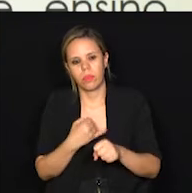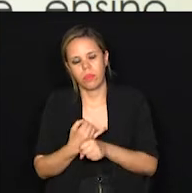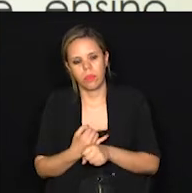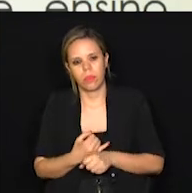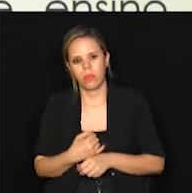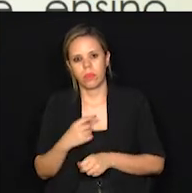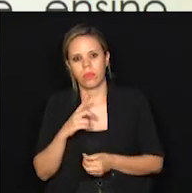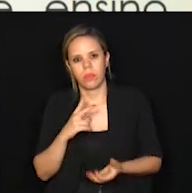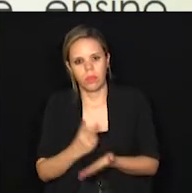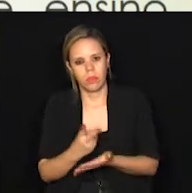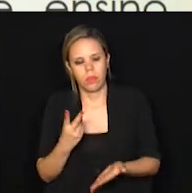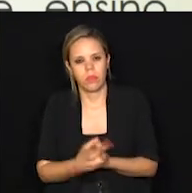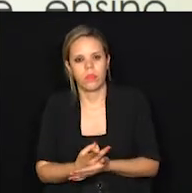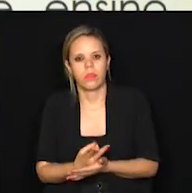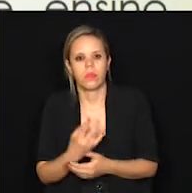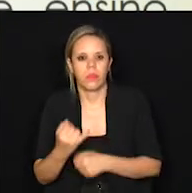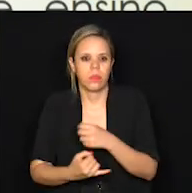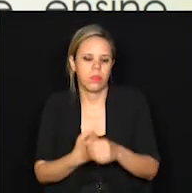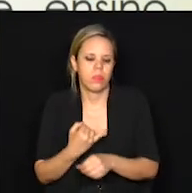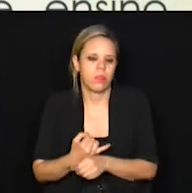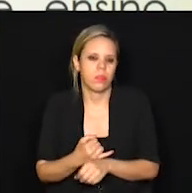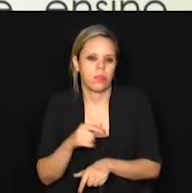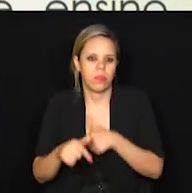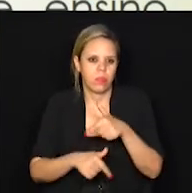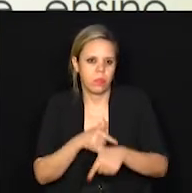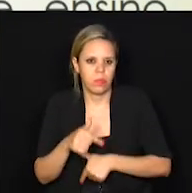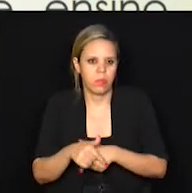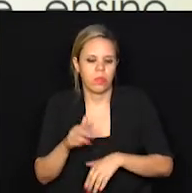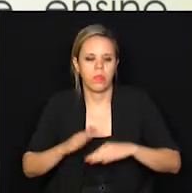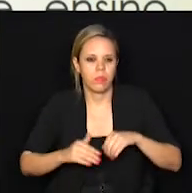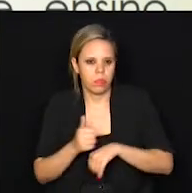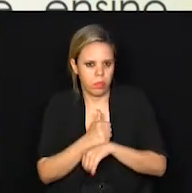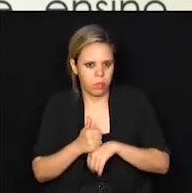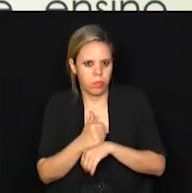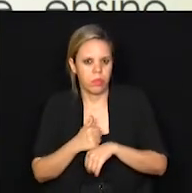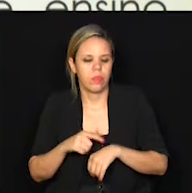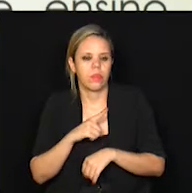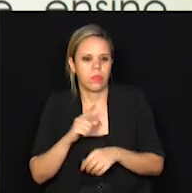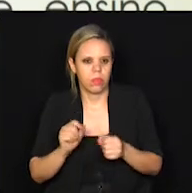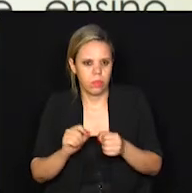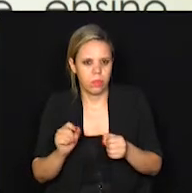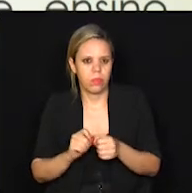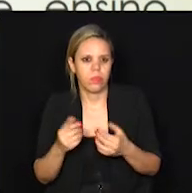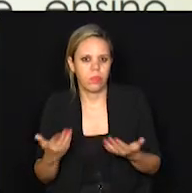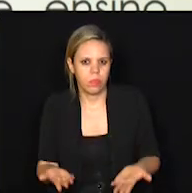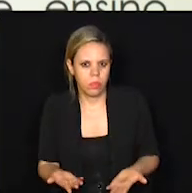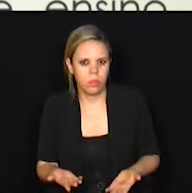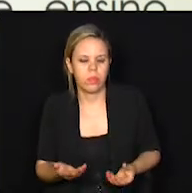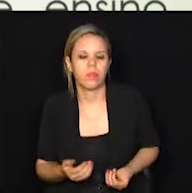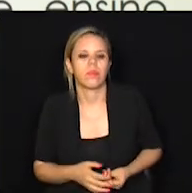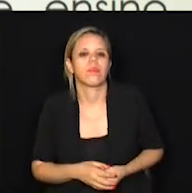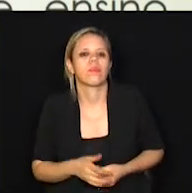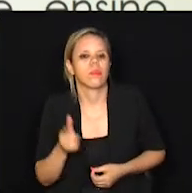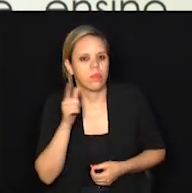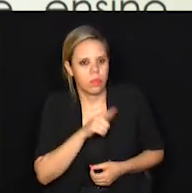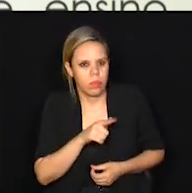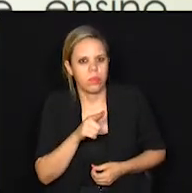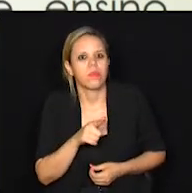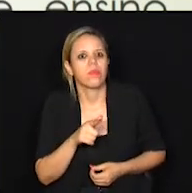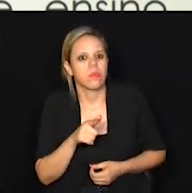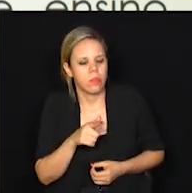não queremos que o nosso segmento ocorra dessa maneira, né? Nós queremos que as coisas sejam corretas, porque nós lidamos com